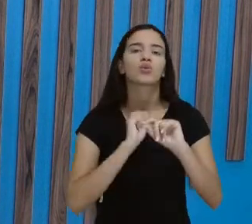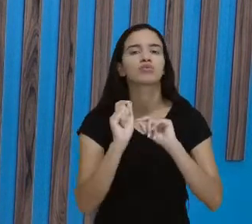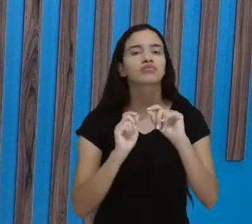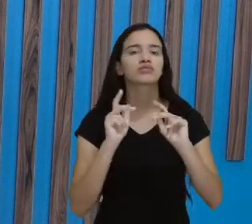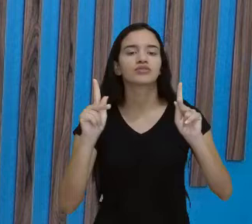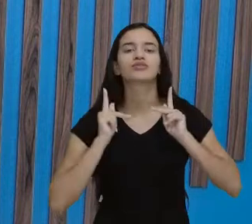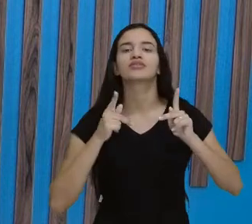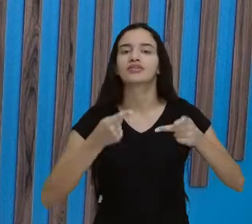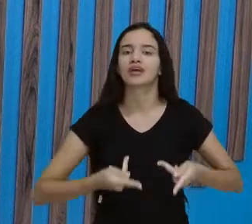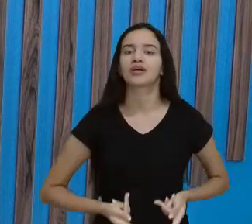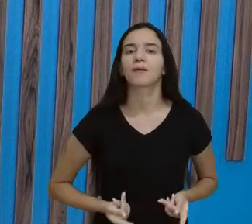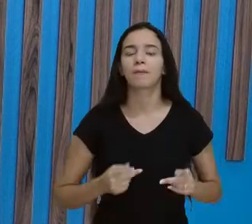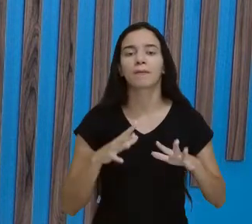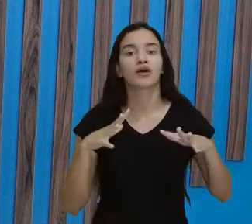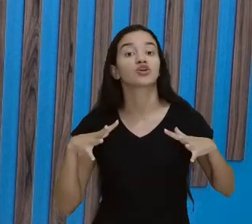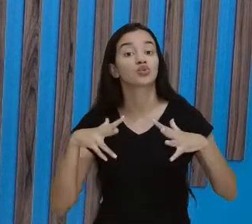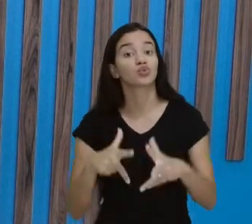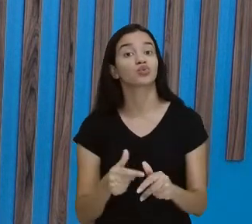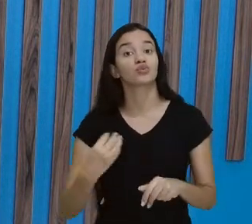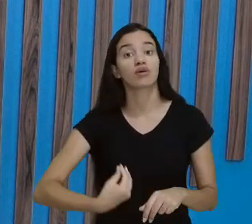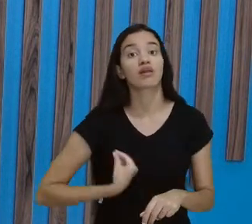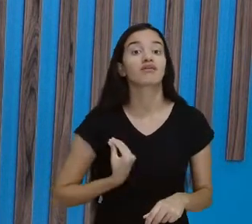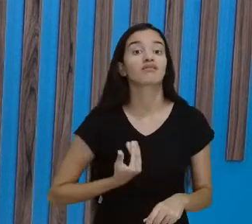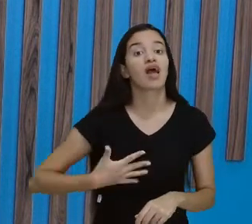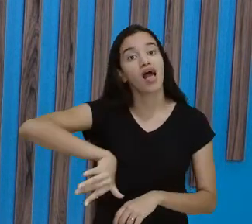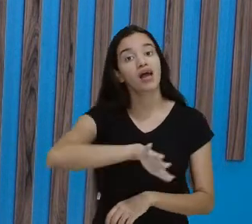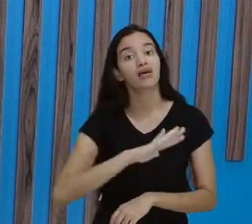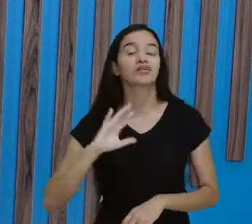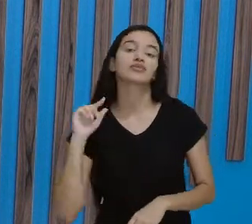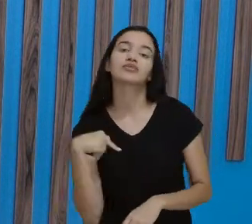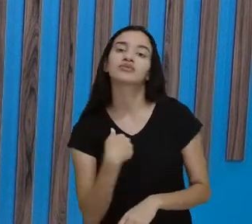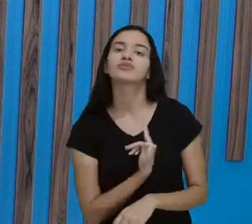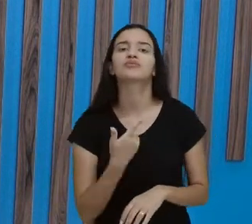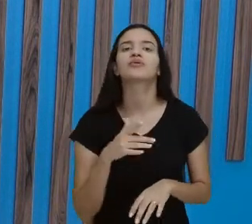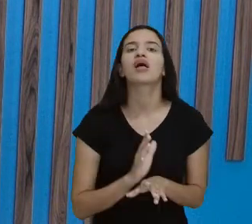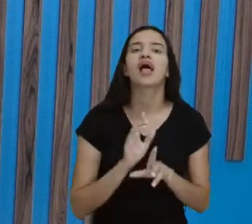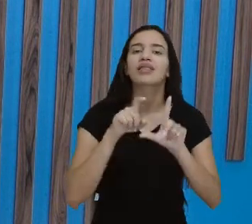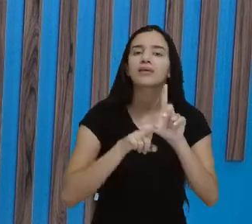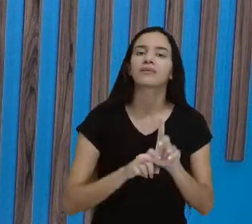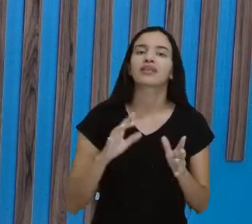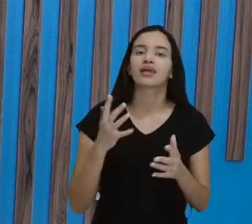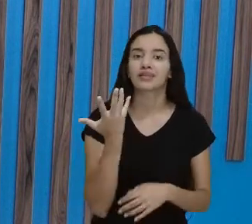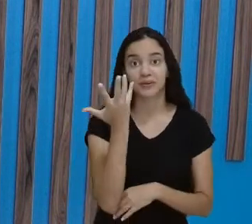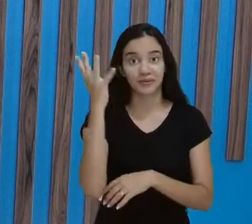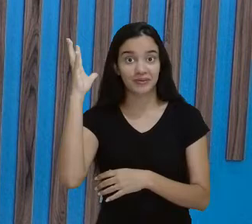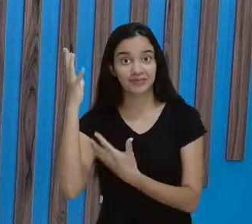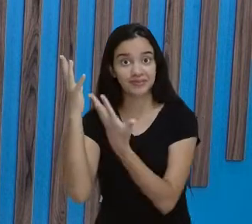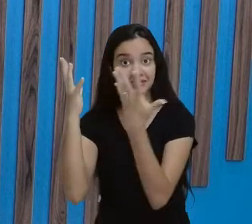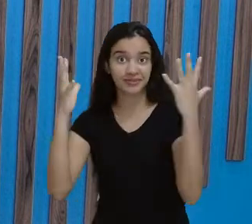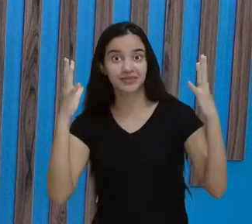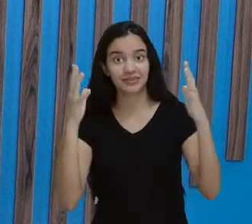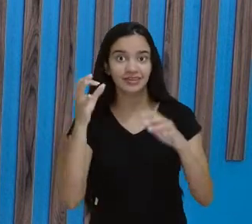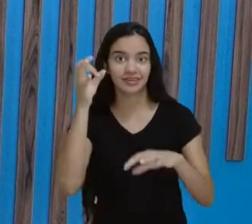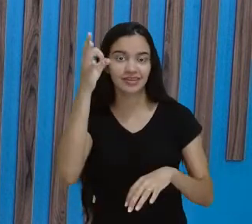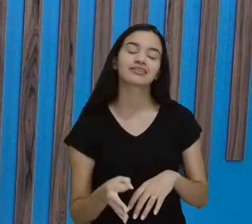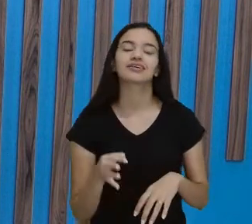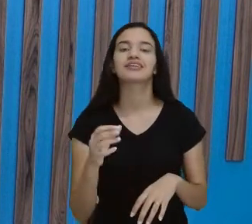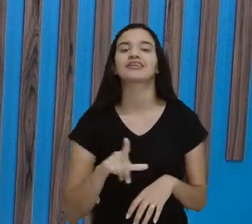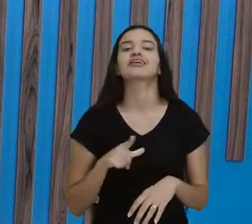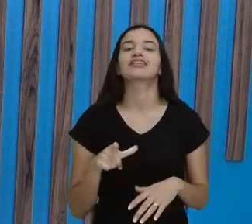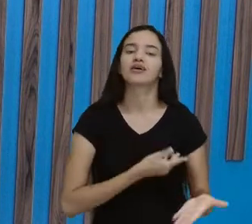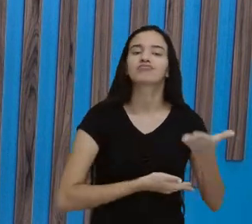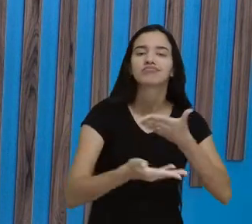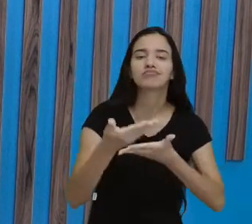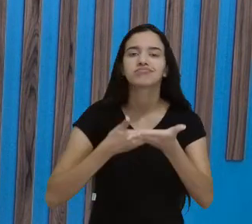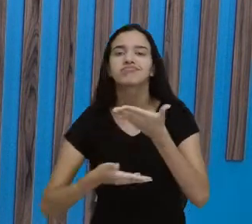seres humanos, todos os seres vivos em geral, nós somos dependentes da natureza, certo? Então, deve existir essa